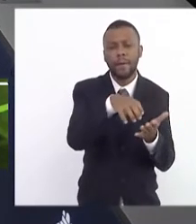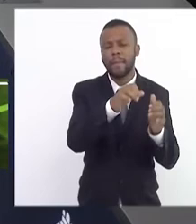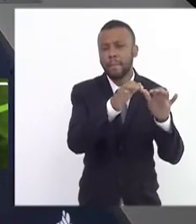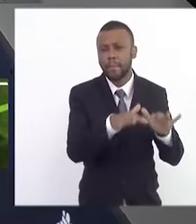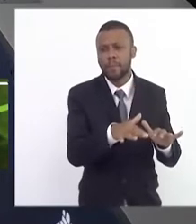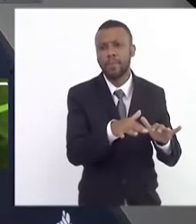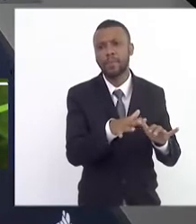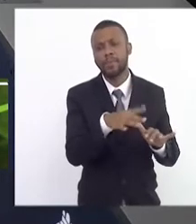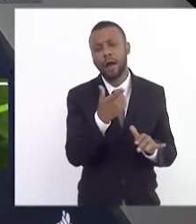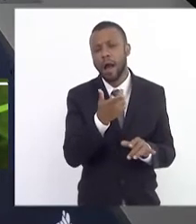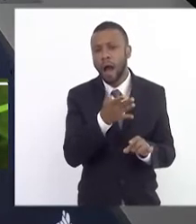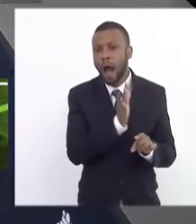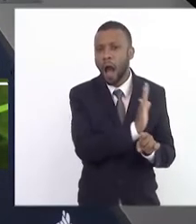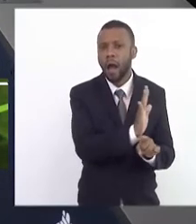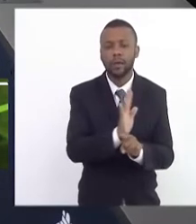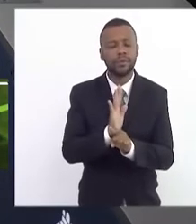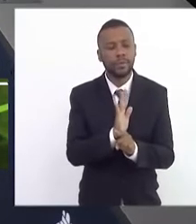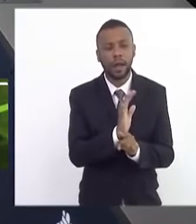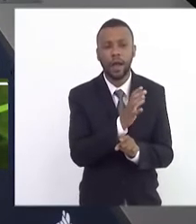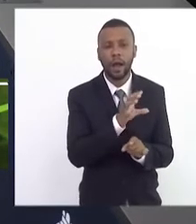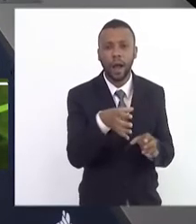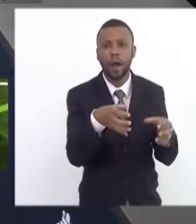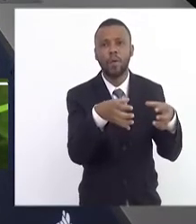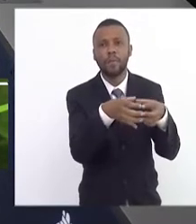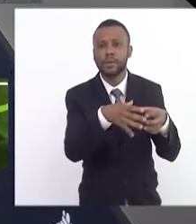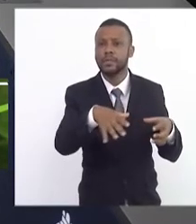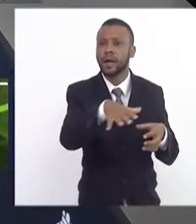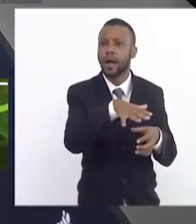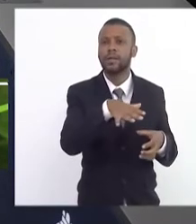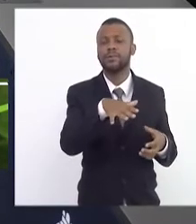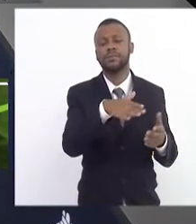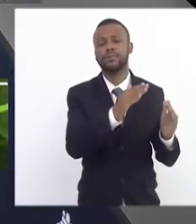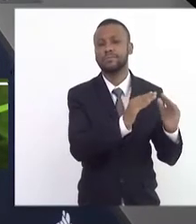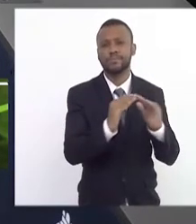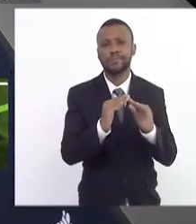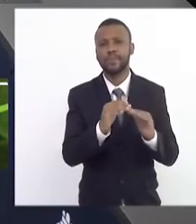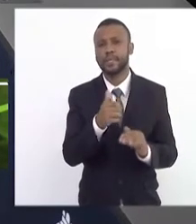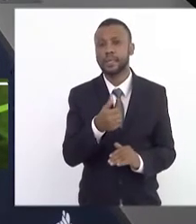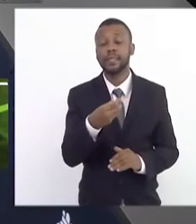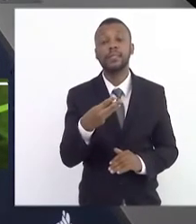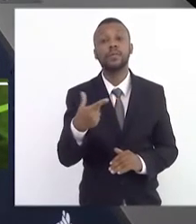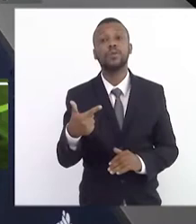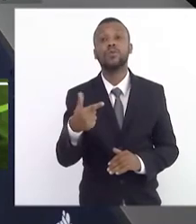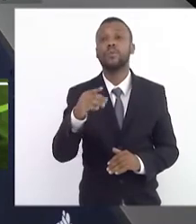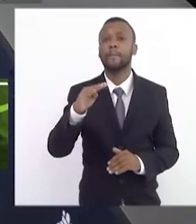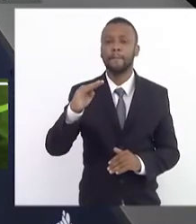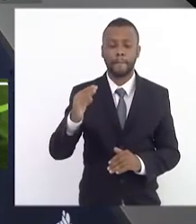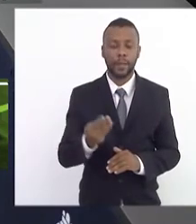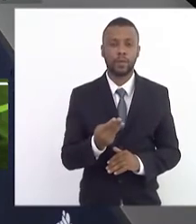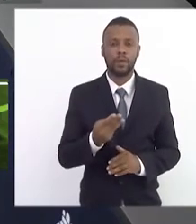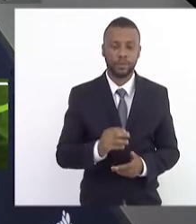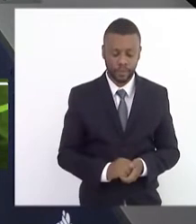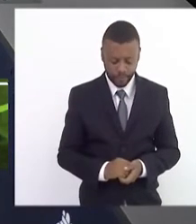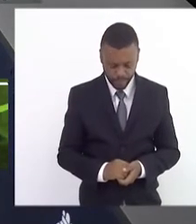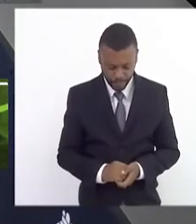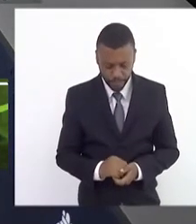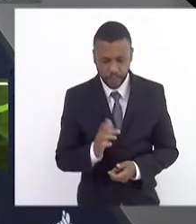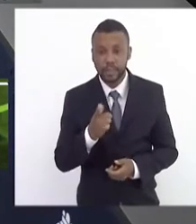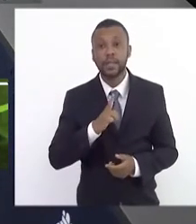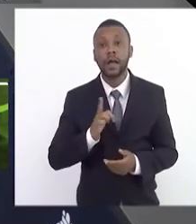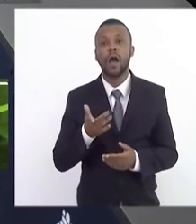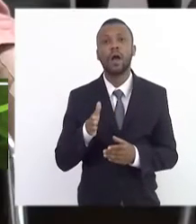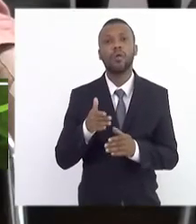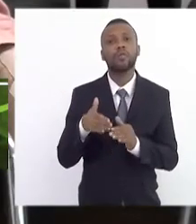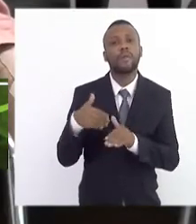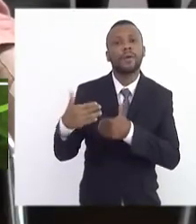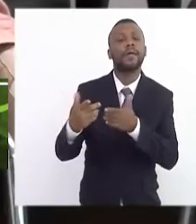de alguns benefícios lá, né, algumas casas, está em torno de R$132 milhões. Já está em processo